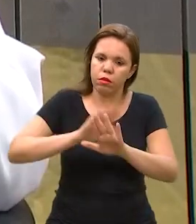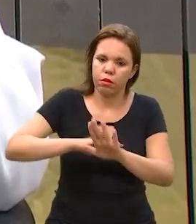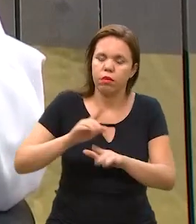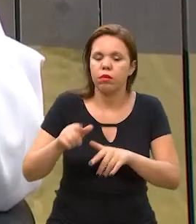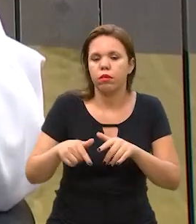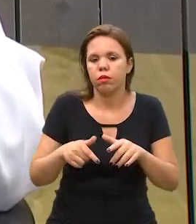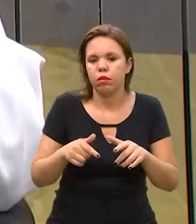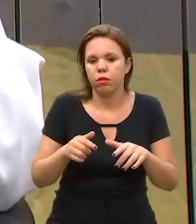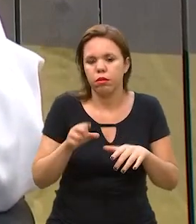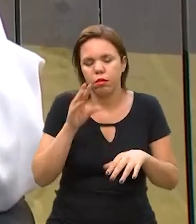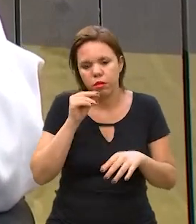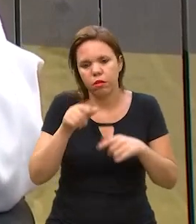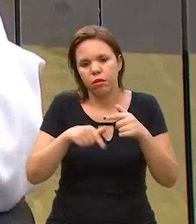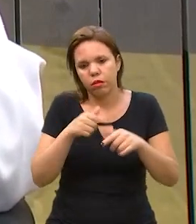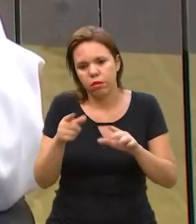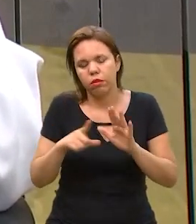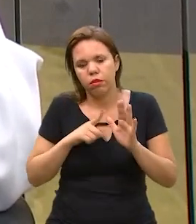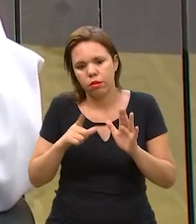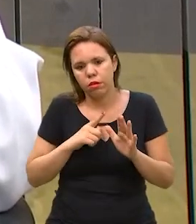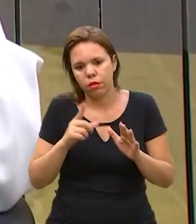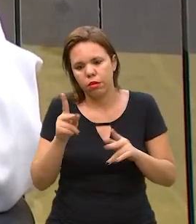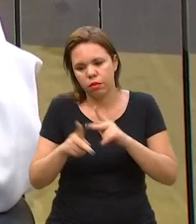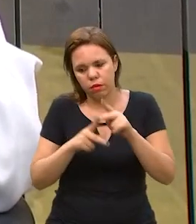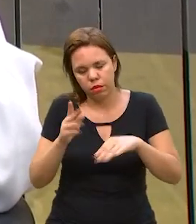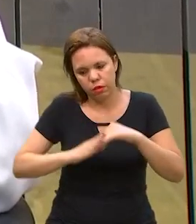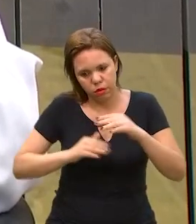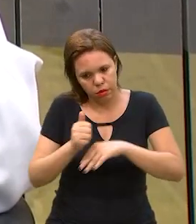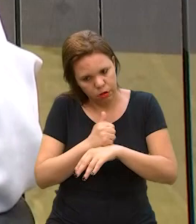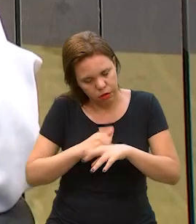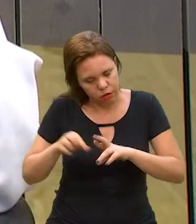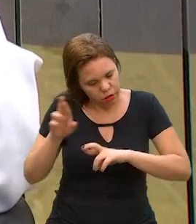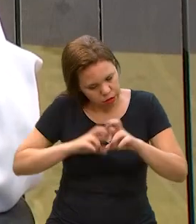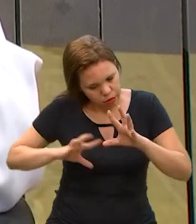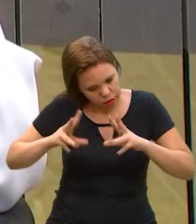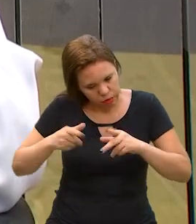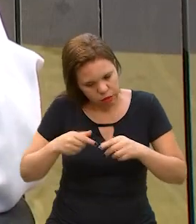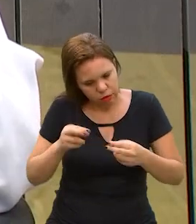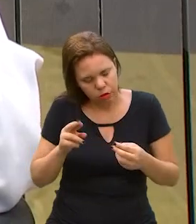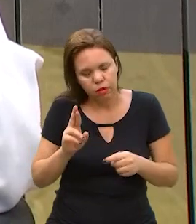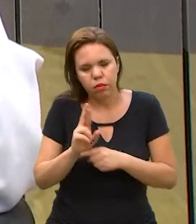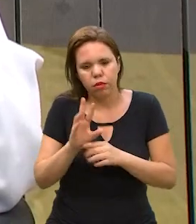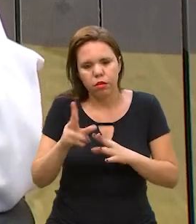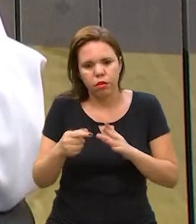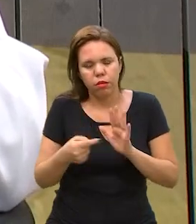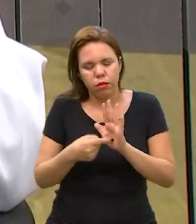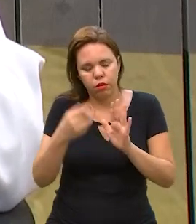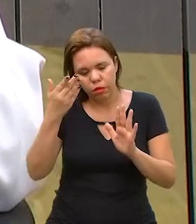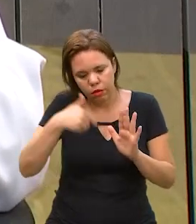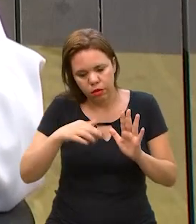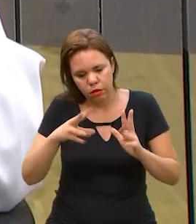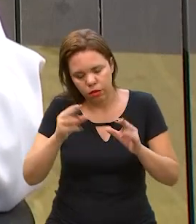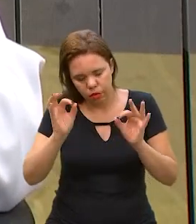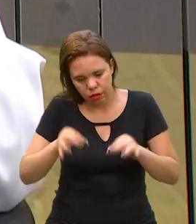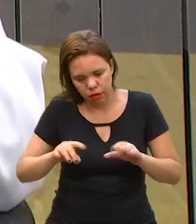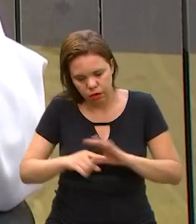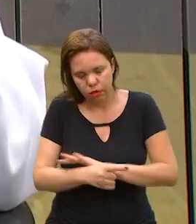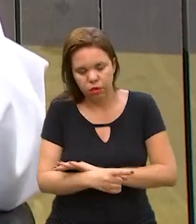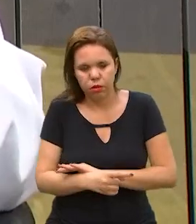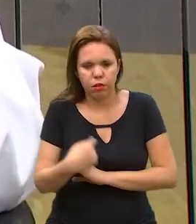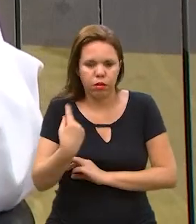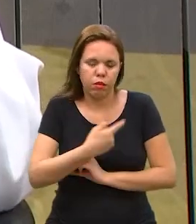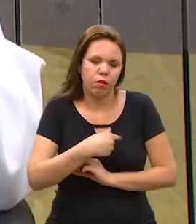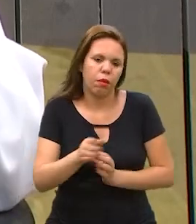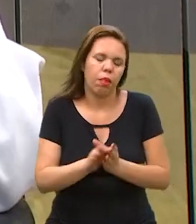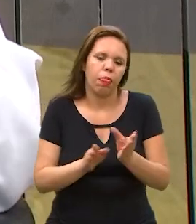aí precisa realmente você ter uma auditoria externa que referente tudo isso. Então, a nossa recomendação é